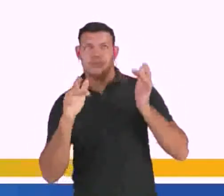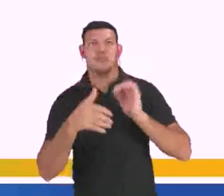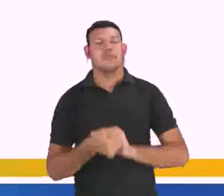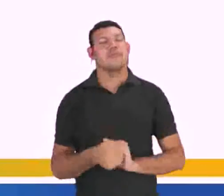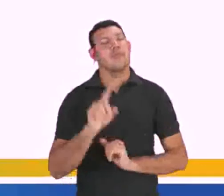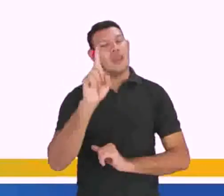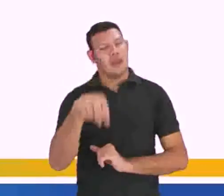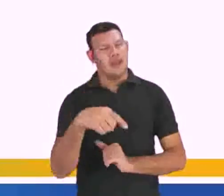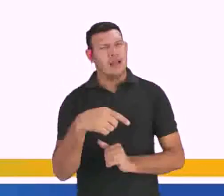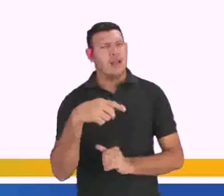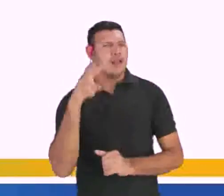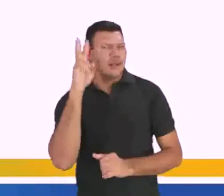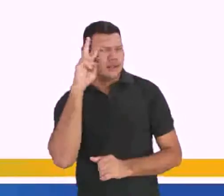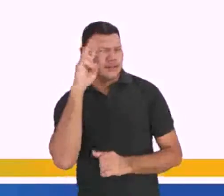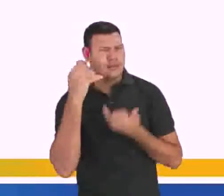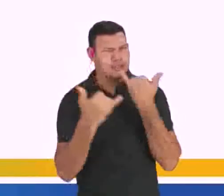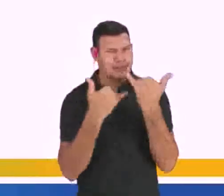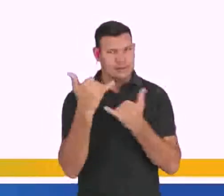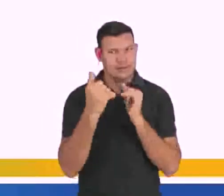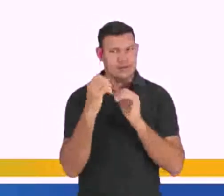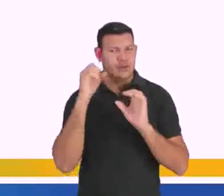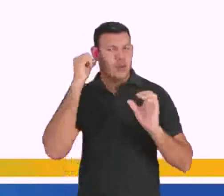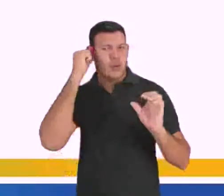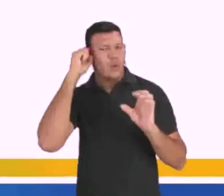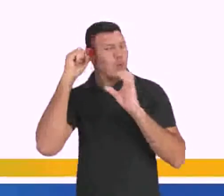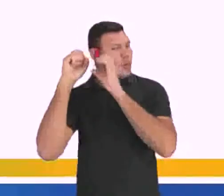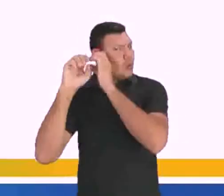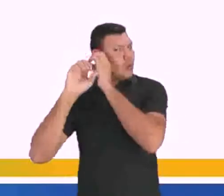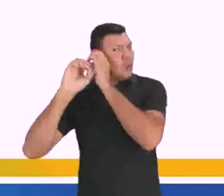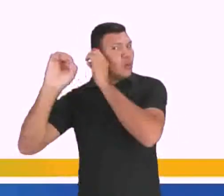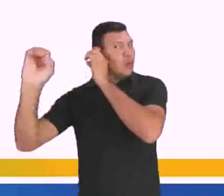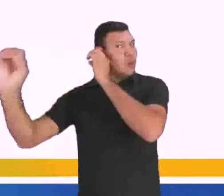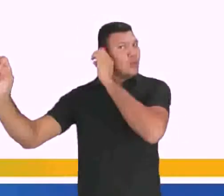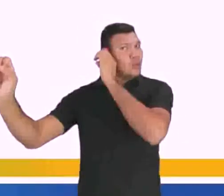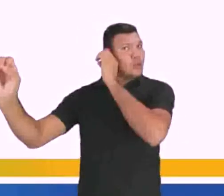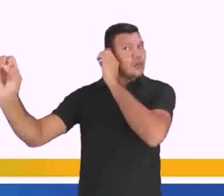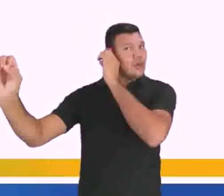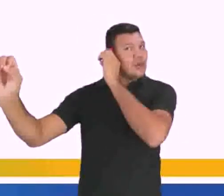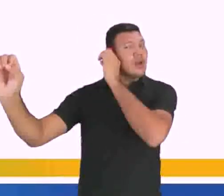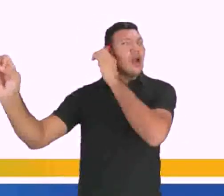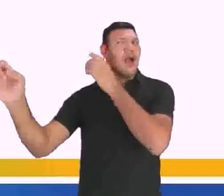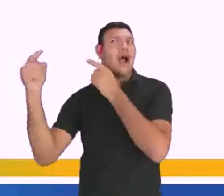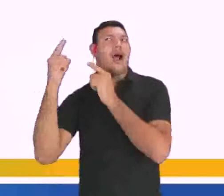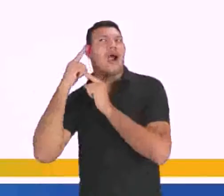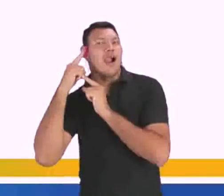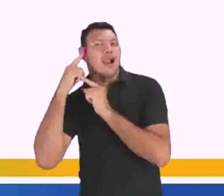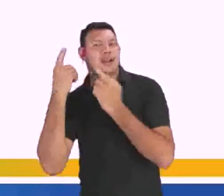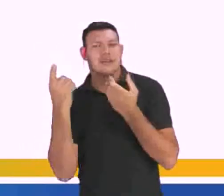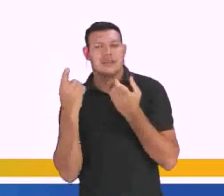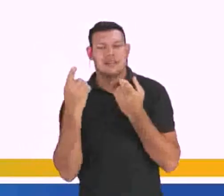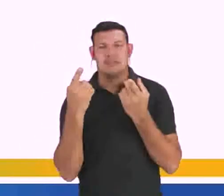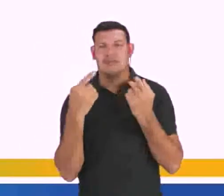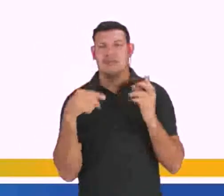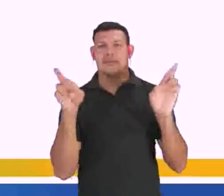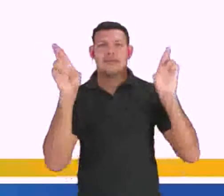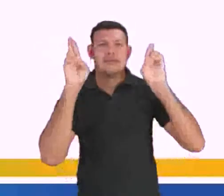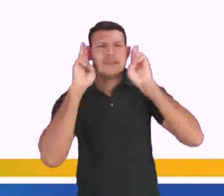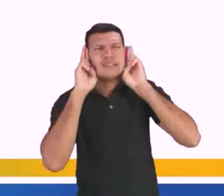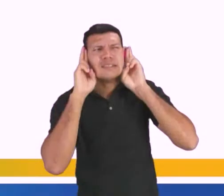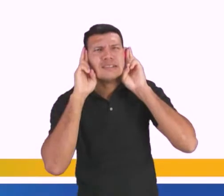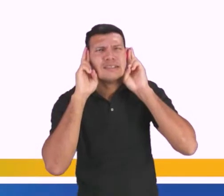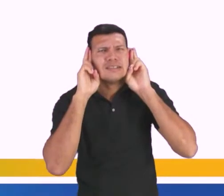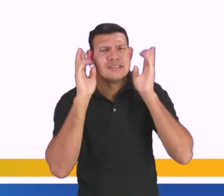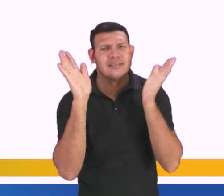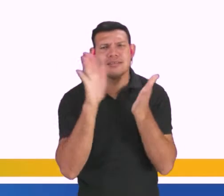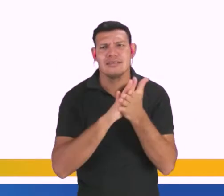função fática. Quando a gente utiliza, não aquilo, mas quando a gente não escuta o outro e pede para ele repetir,